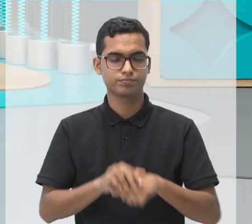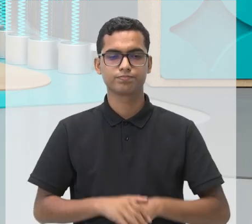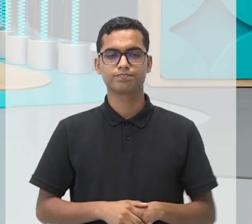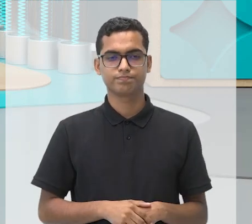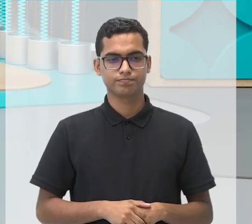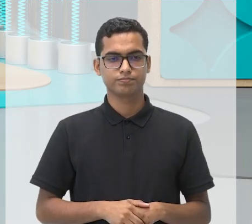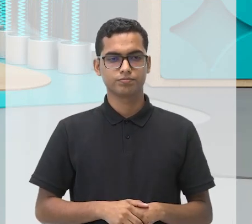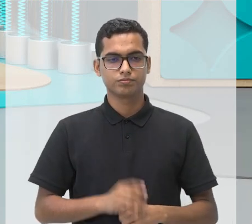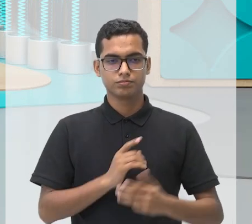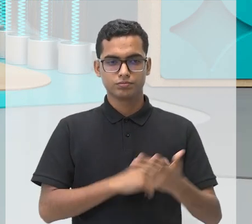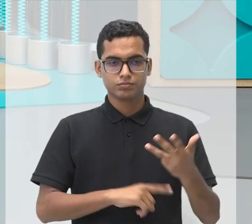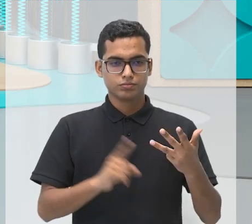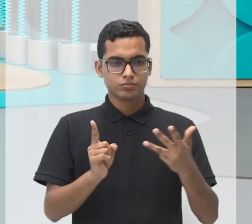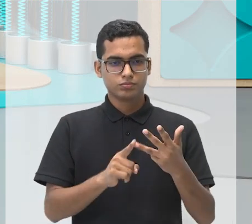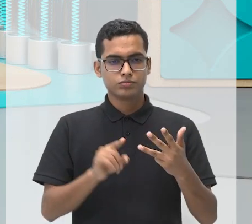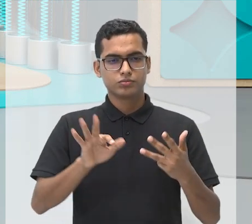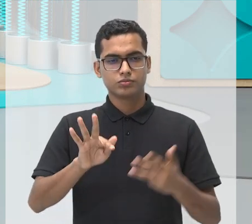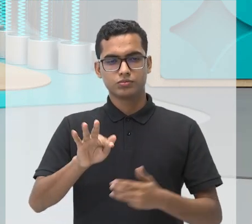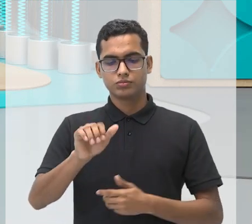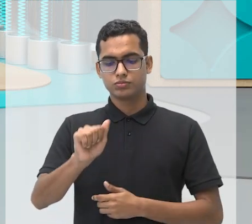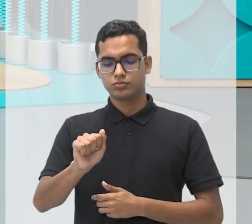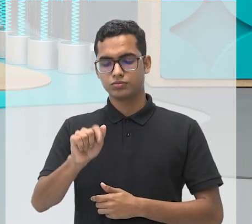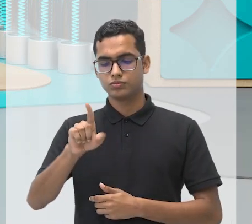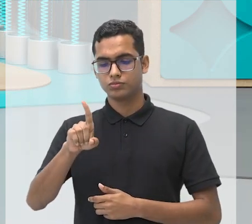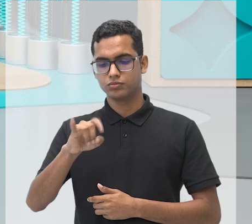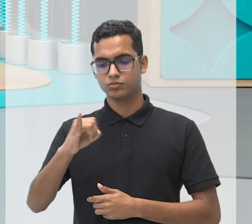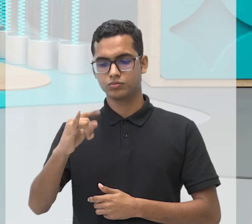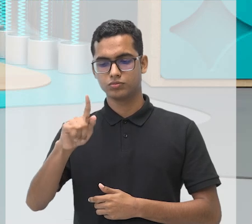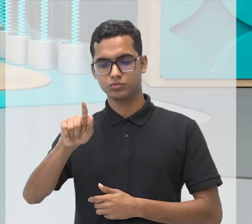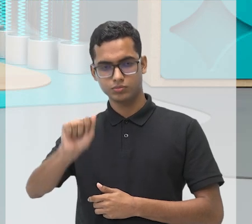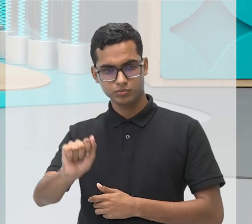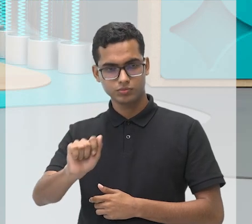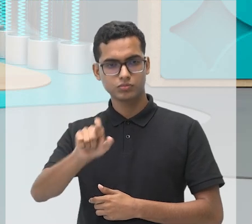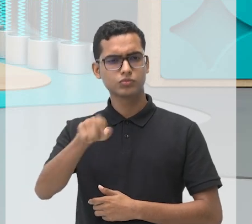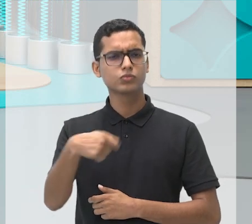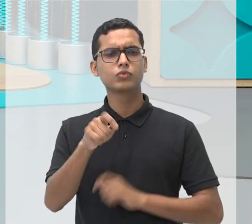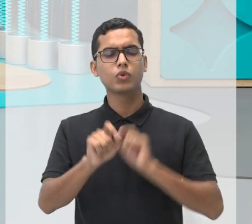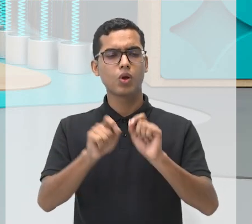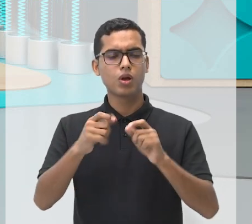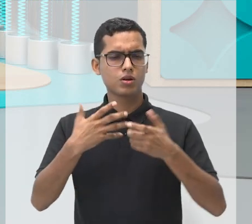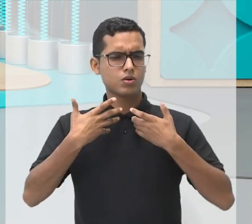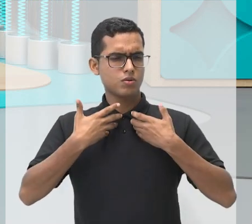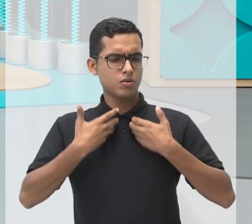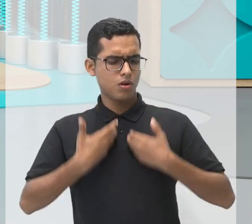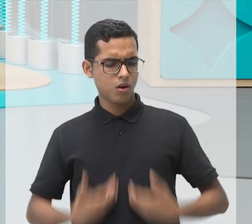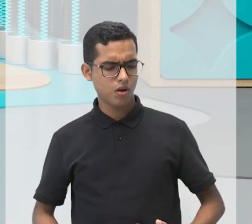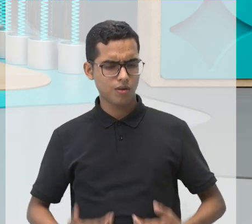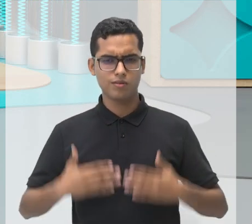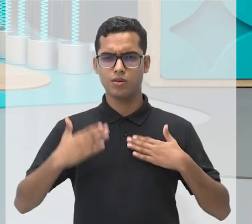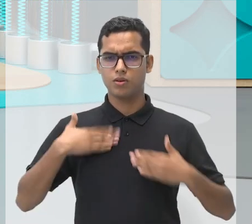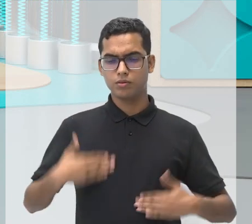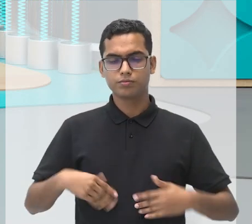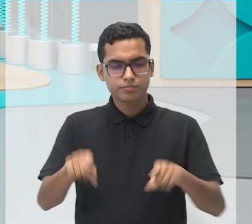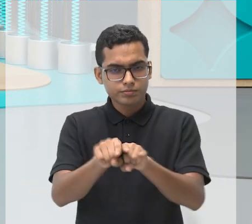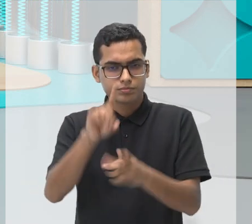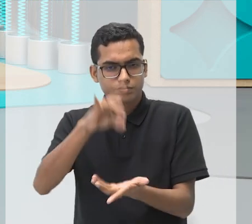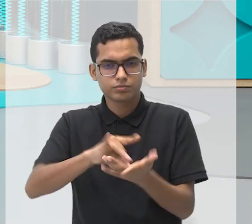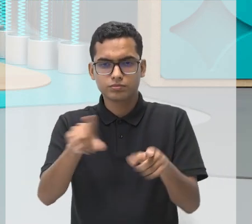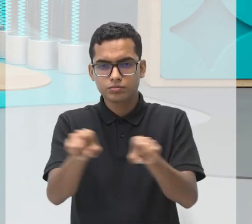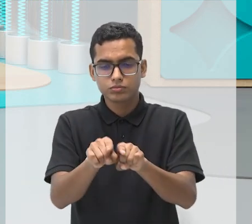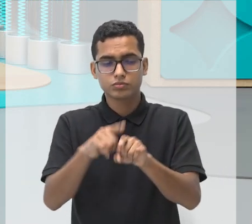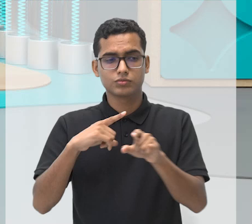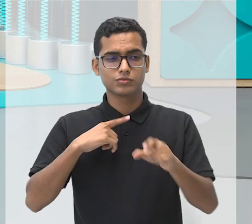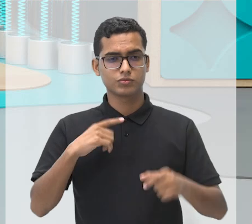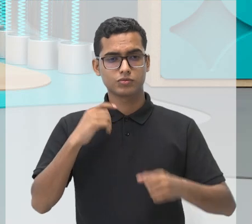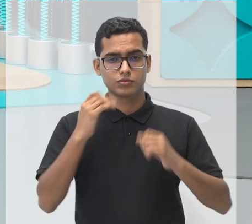é a fadiga, né, que é o cansaço do corpo durante a atividade. Imagina aí, começa aquela brincadeira maravilhosa na aula de educação física e de